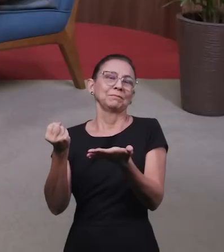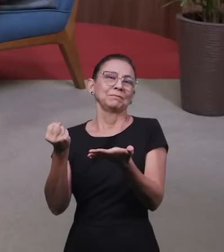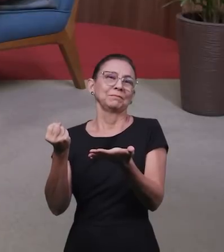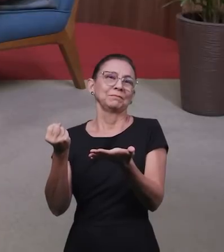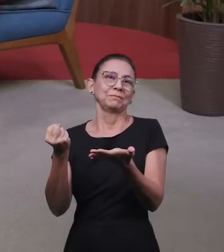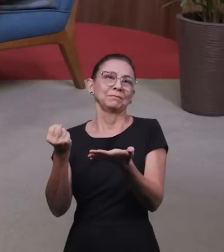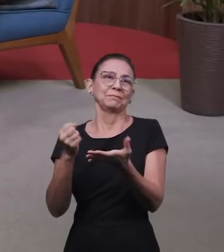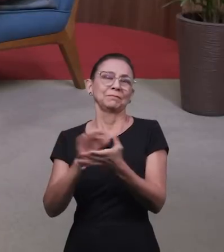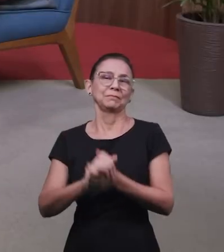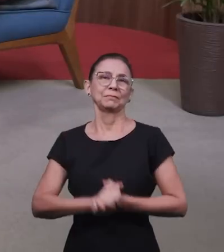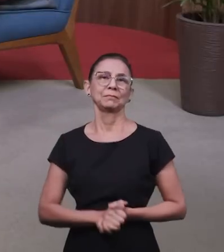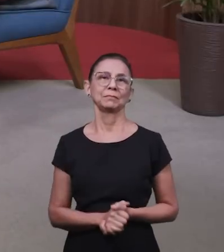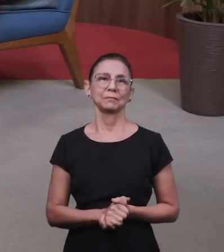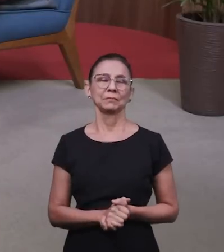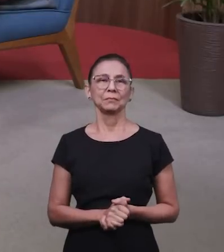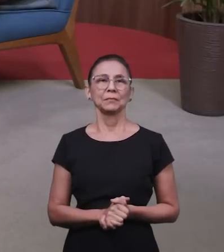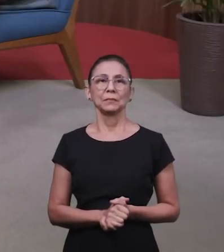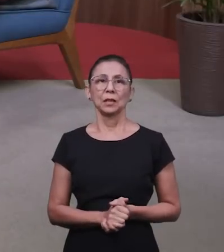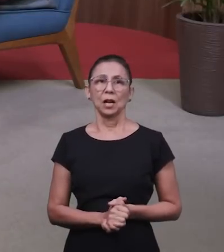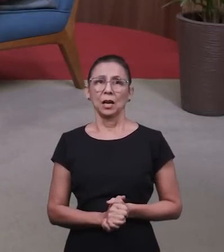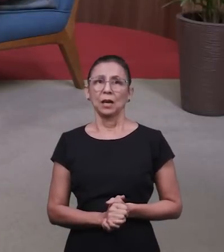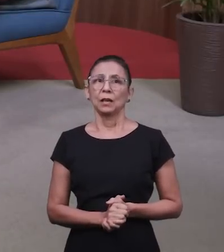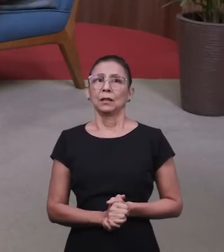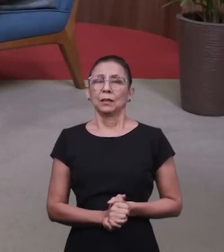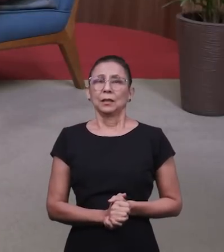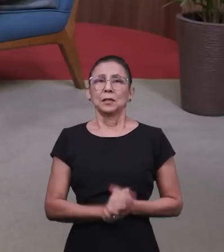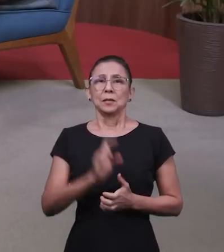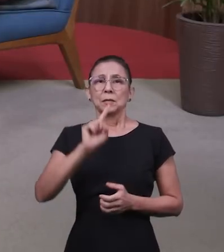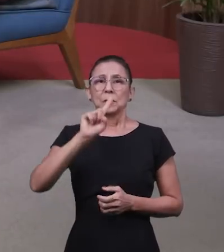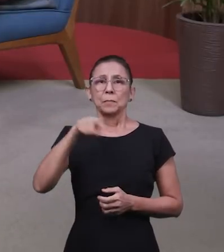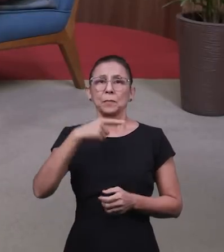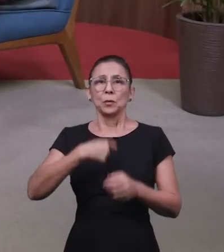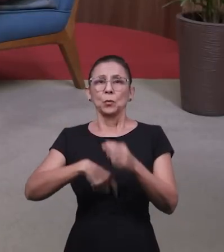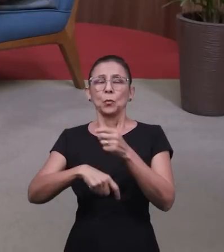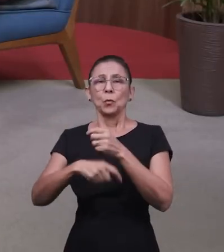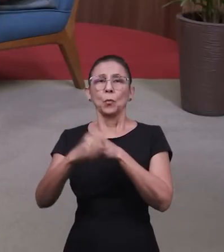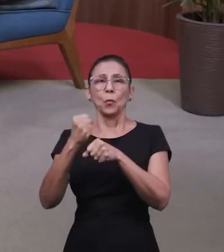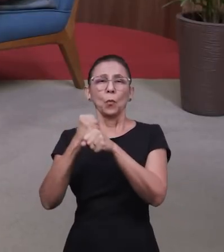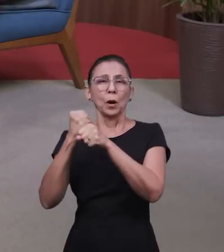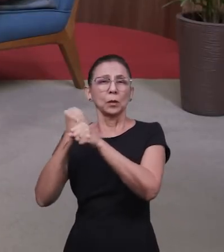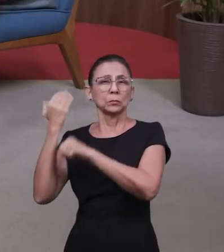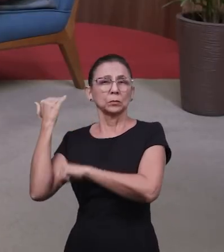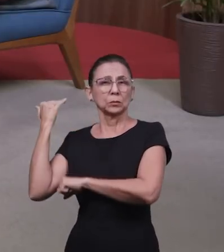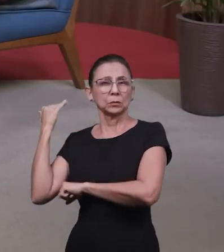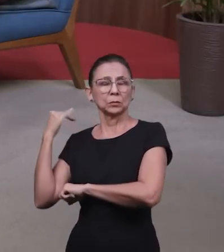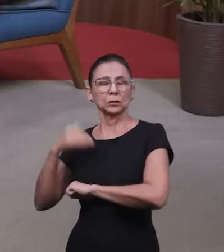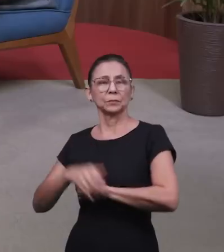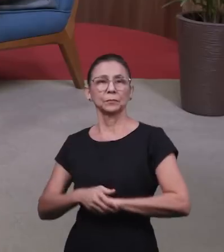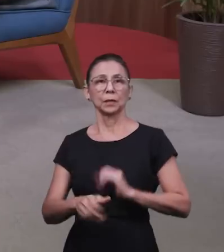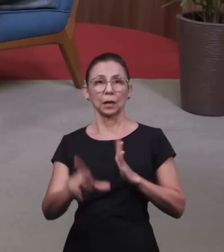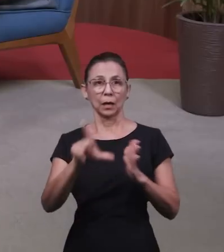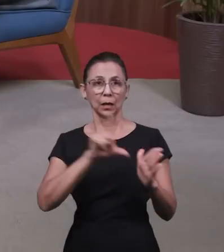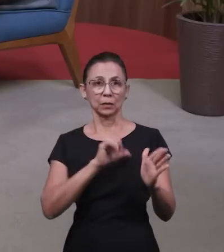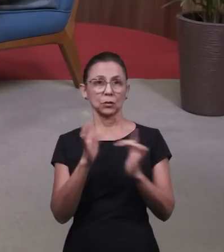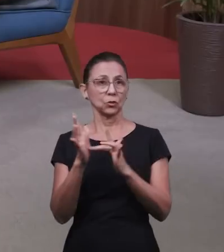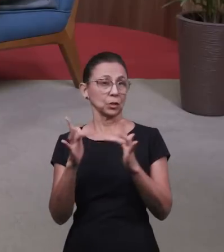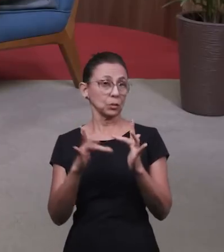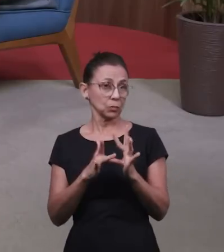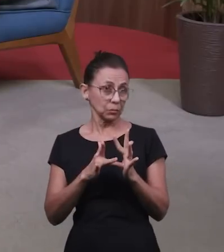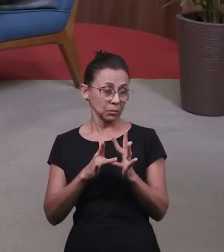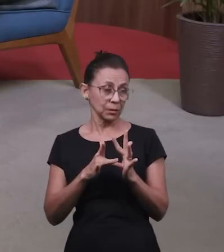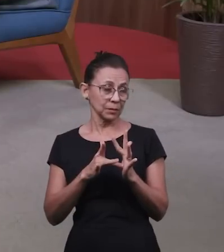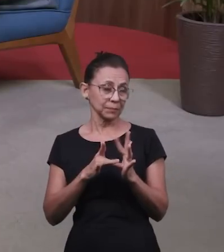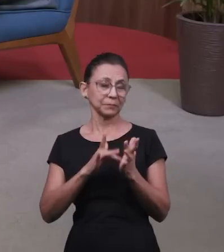E séculos antes de Jesus. 1000 anos antes. Então, quando